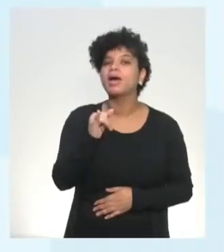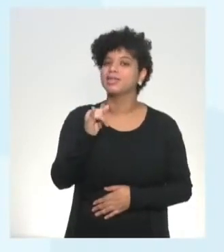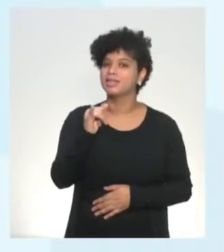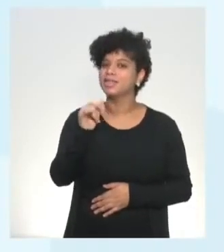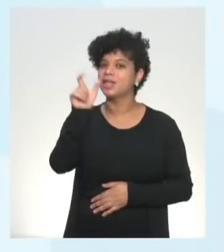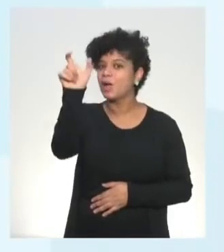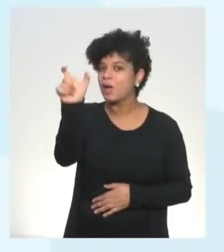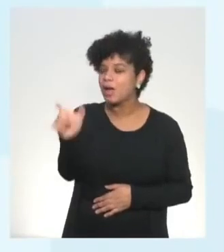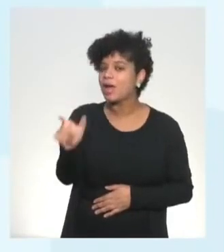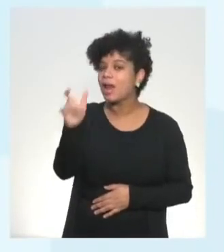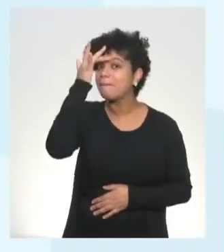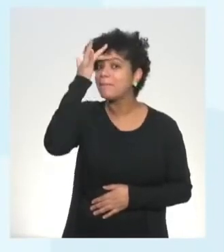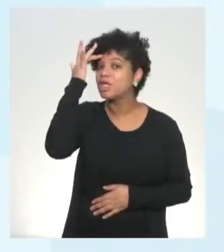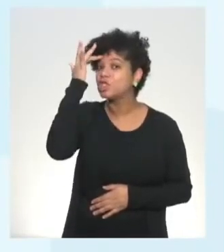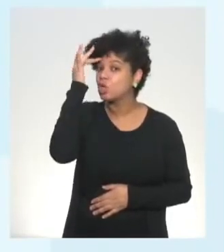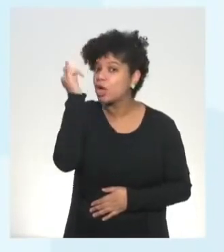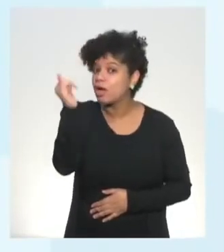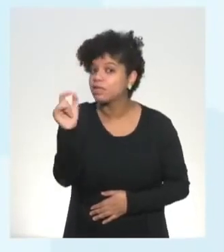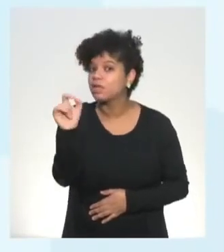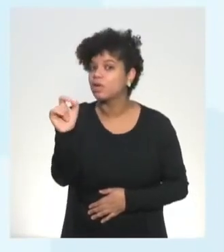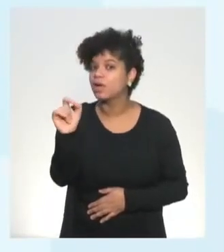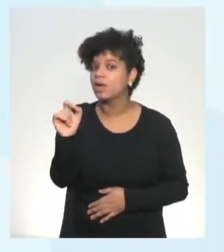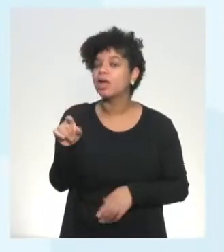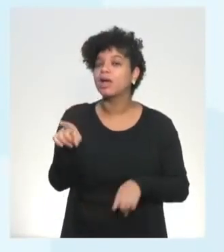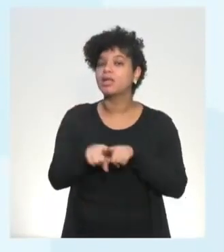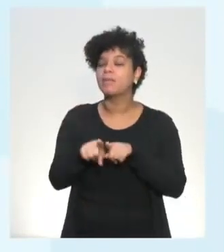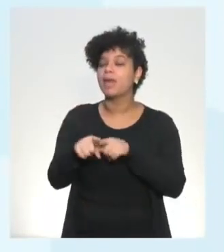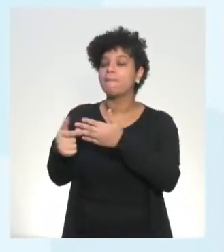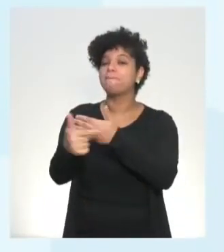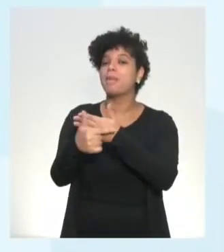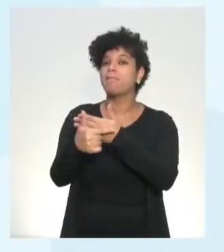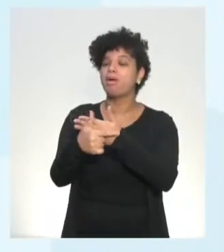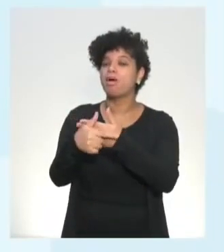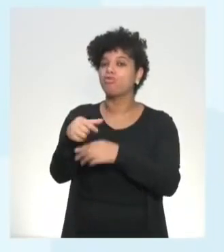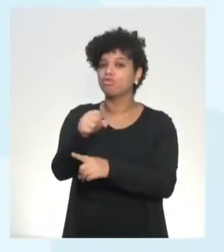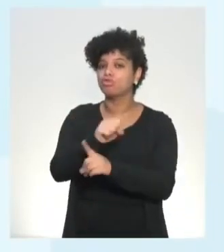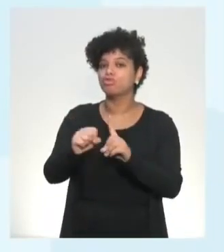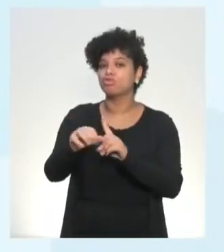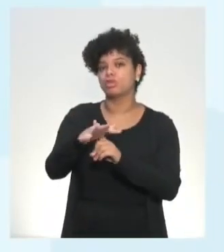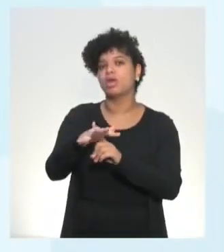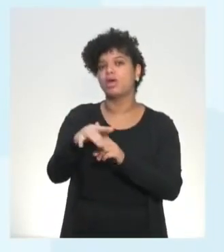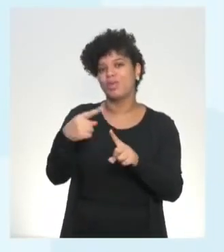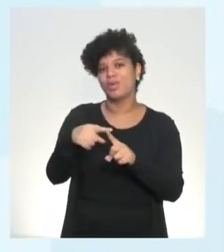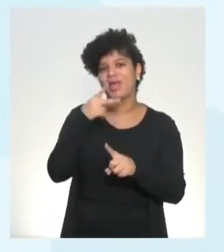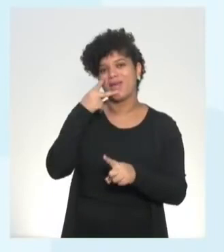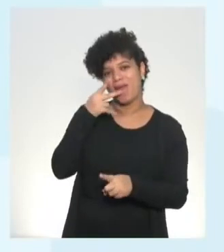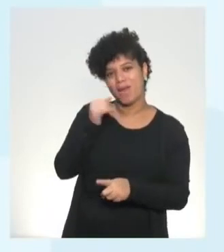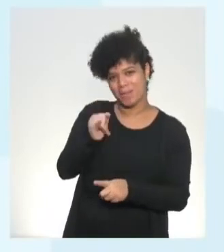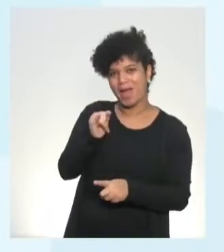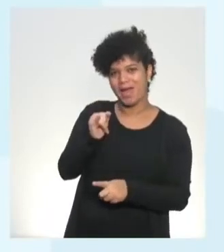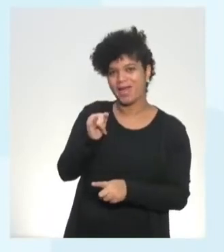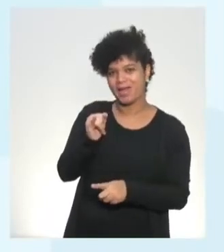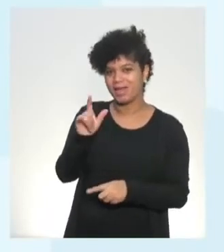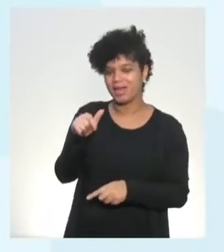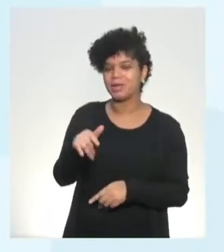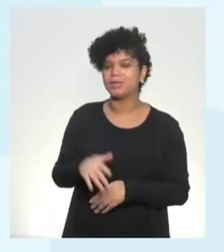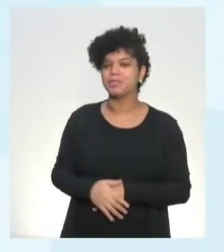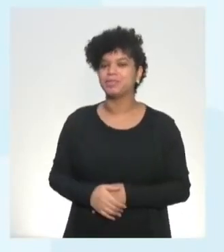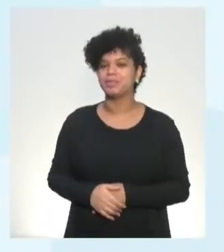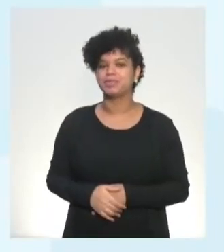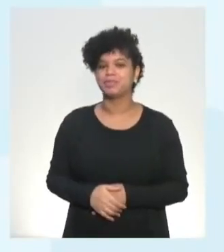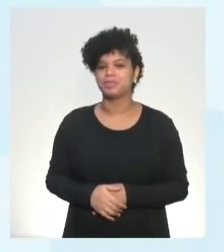quem se destina, né? E ele também tem um papel social, no caso, pai. O papel social, do caso do interlocutor, é pai,